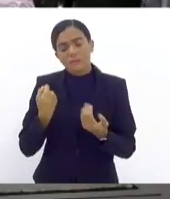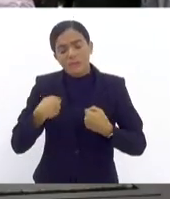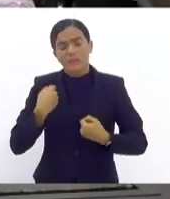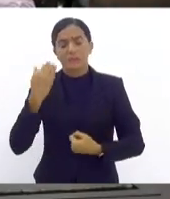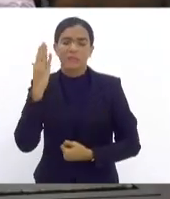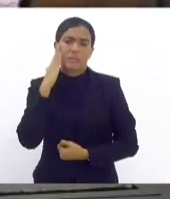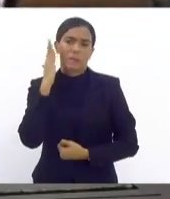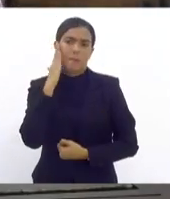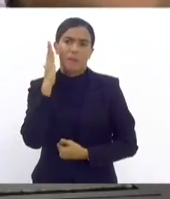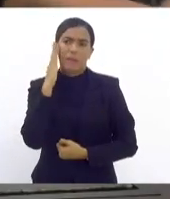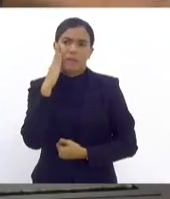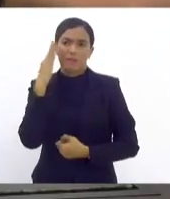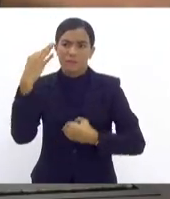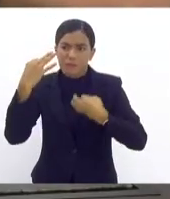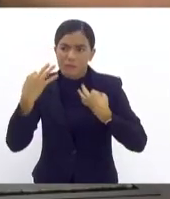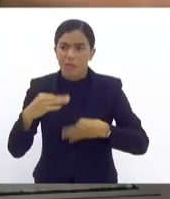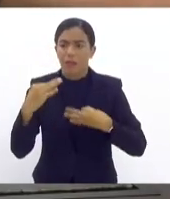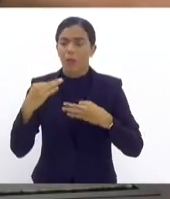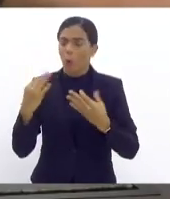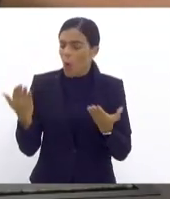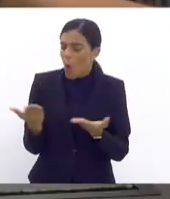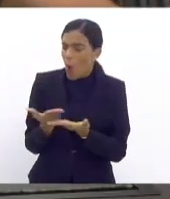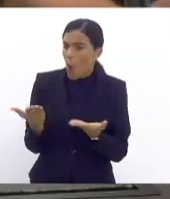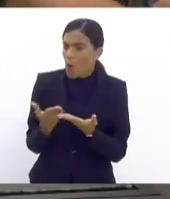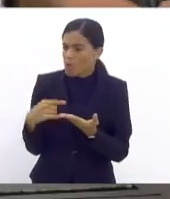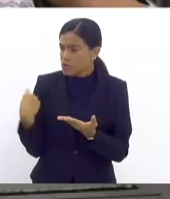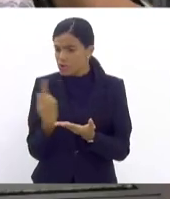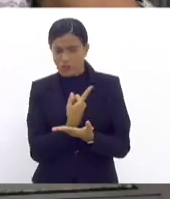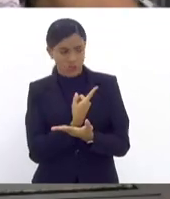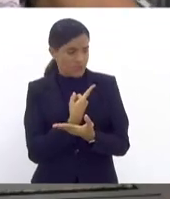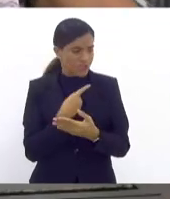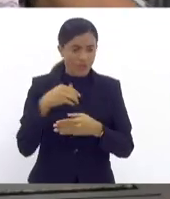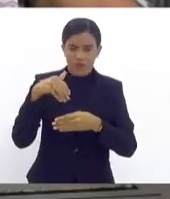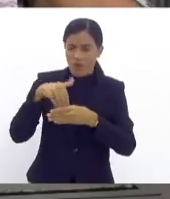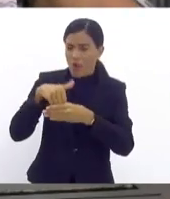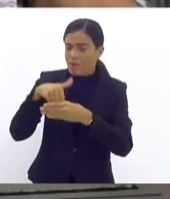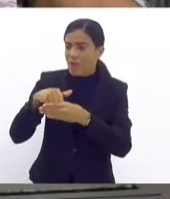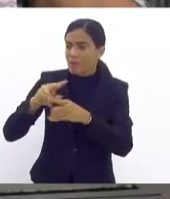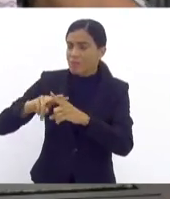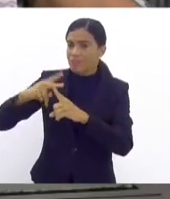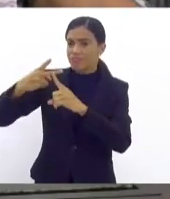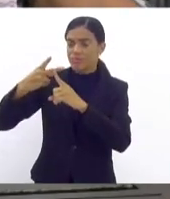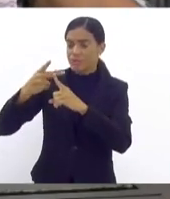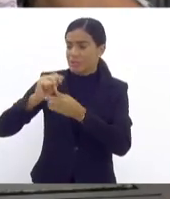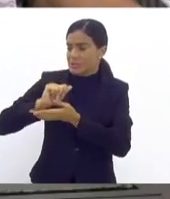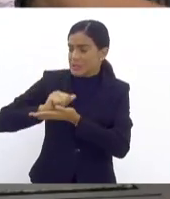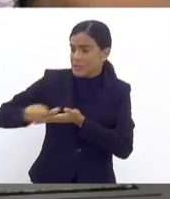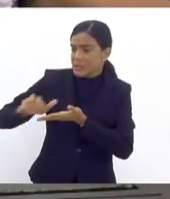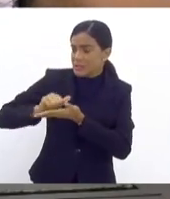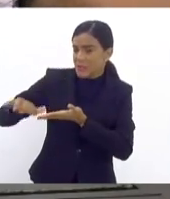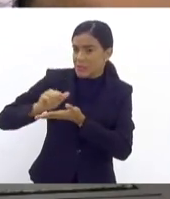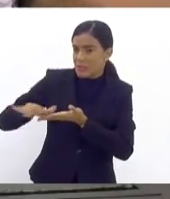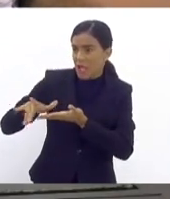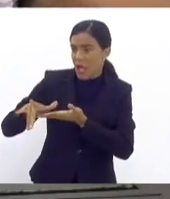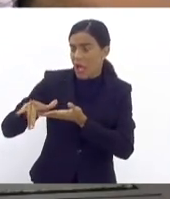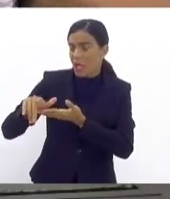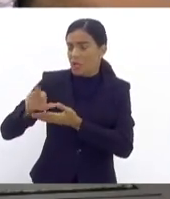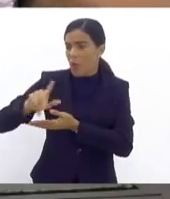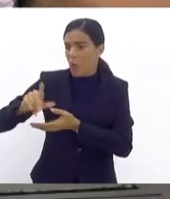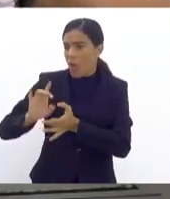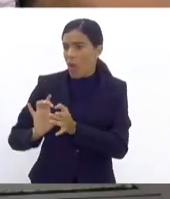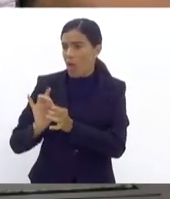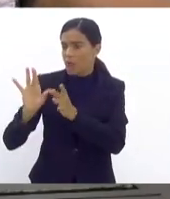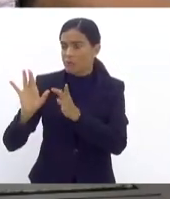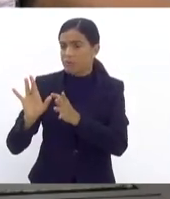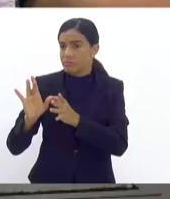por que hoje a gente está votando um possível aumento de despesa para o ano que vem sem ser autorizativo, e um